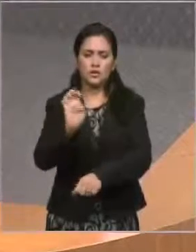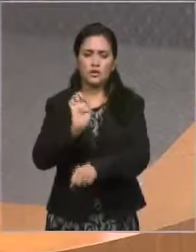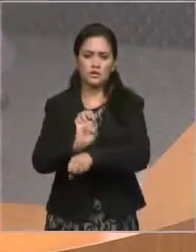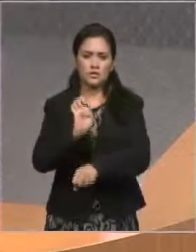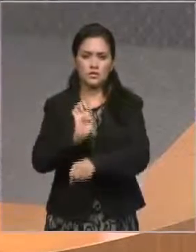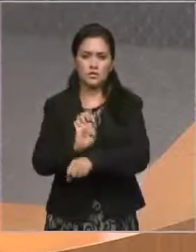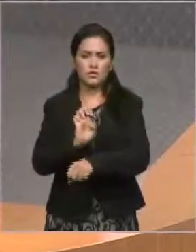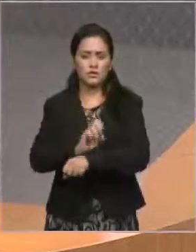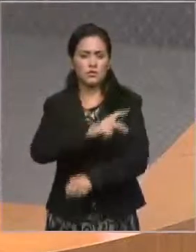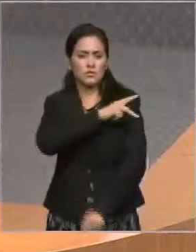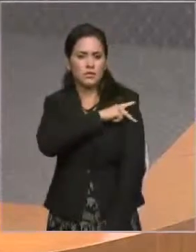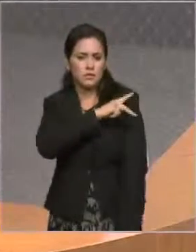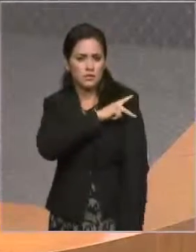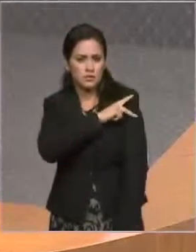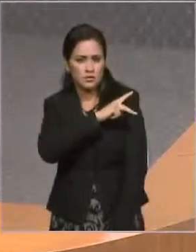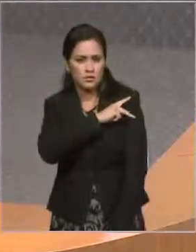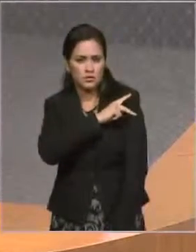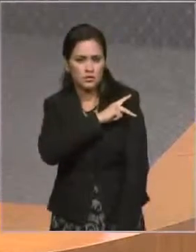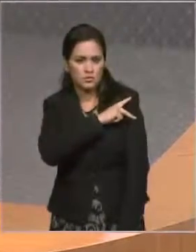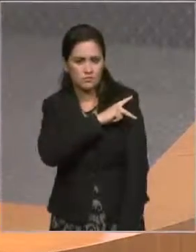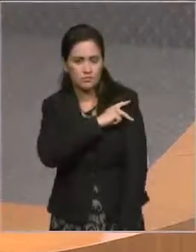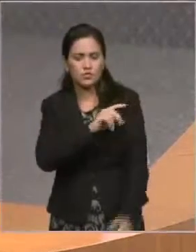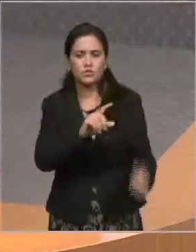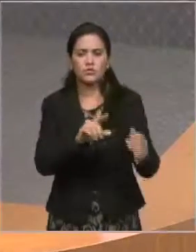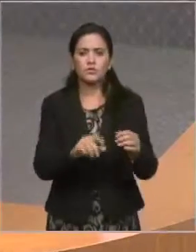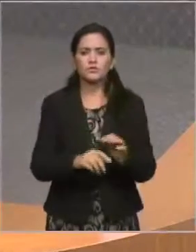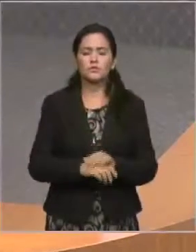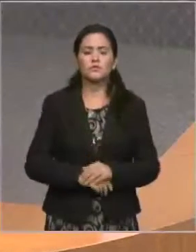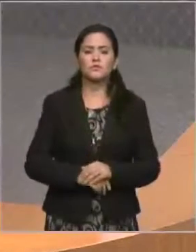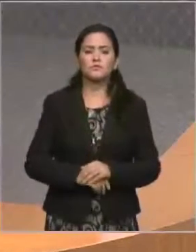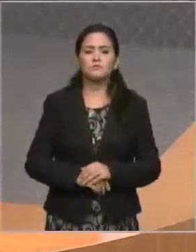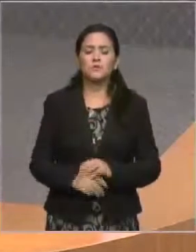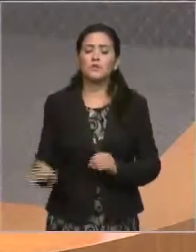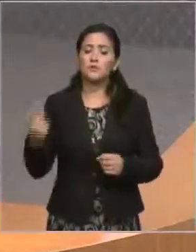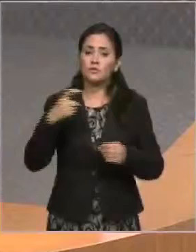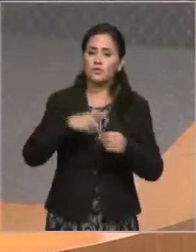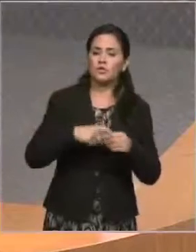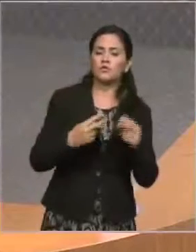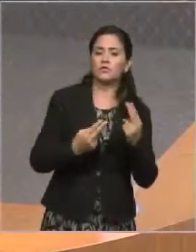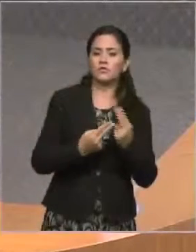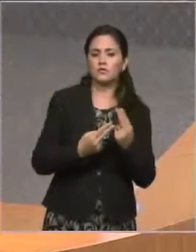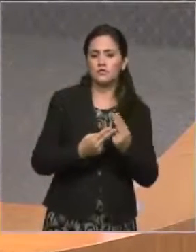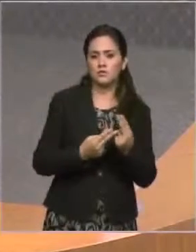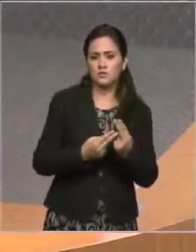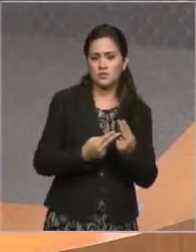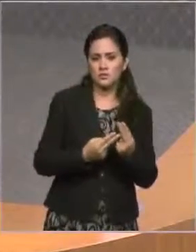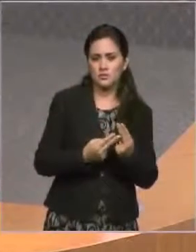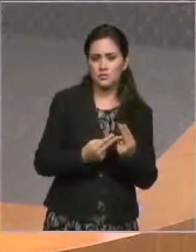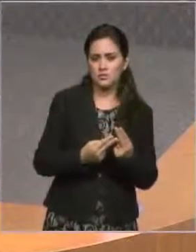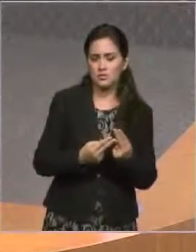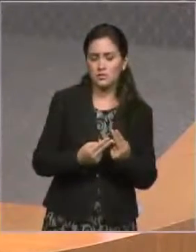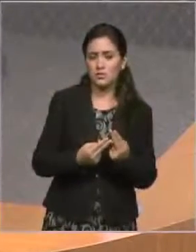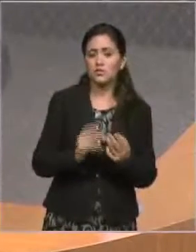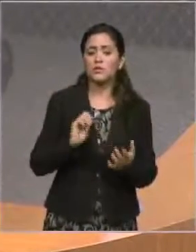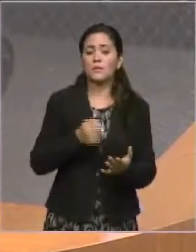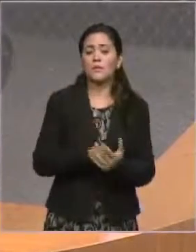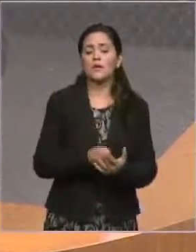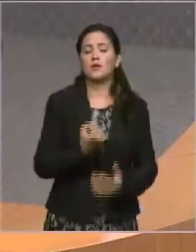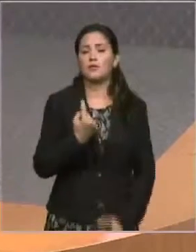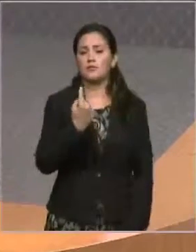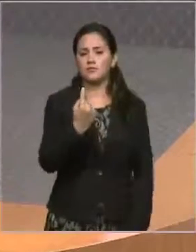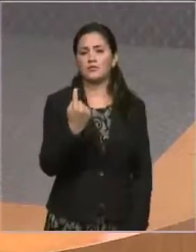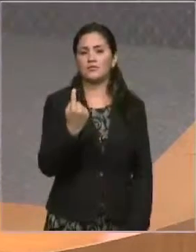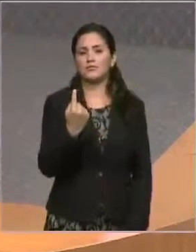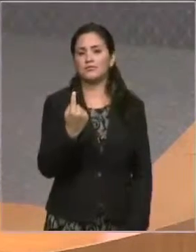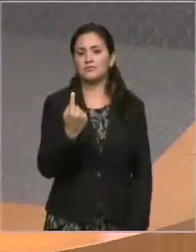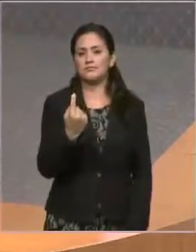pelos shoppings da capital e retornando ao município de Timon. Um grande circular com o cidadão pagando apenas uma passagem. E aí,